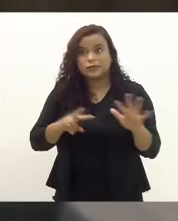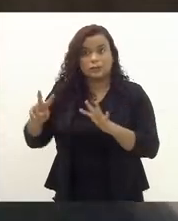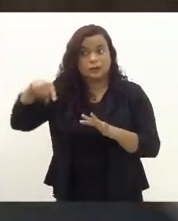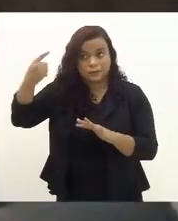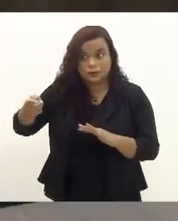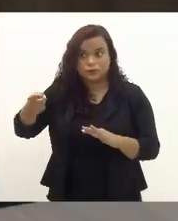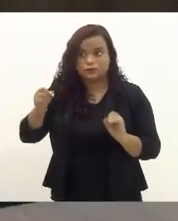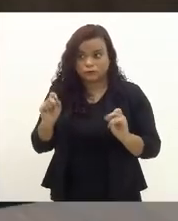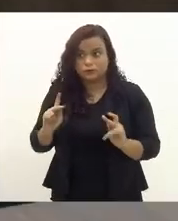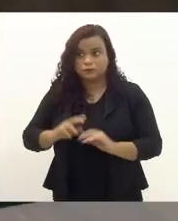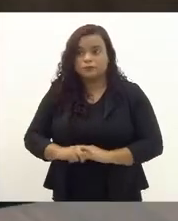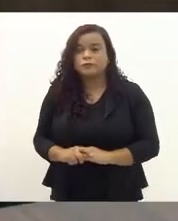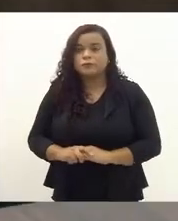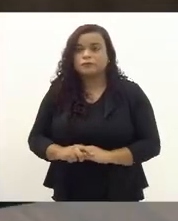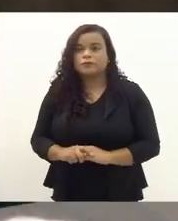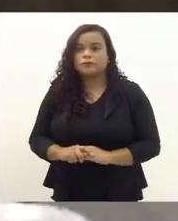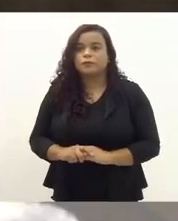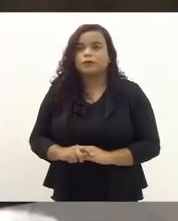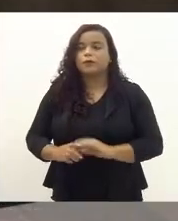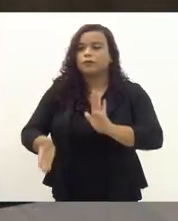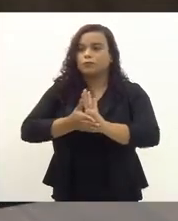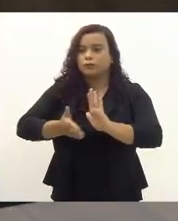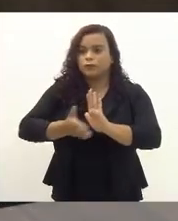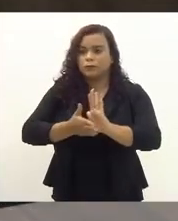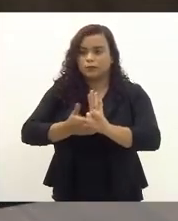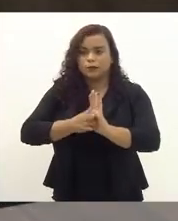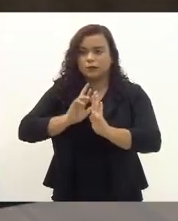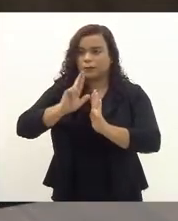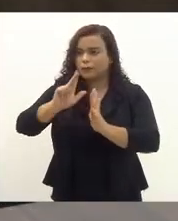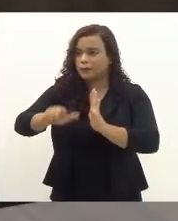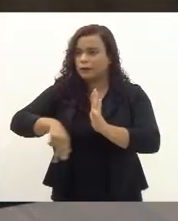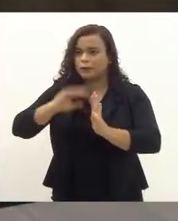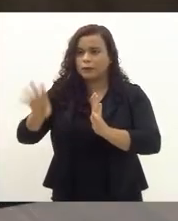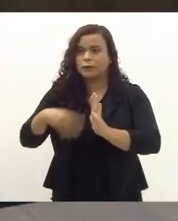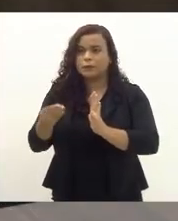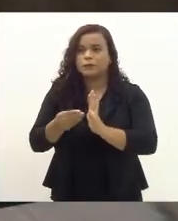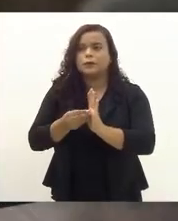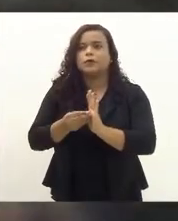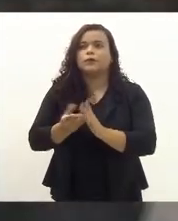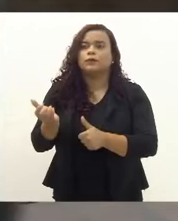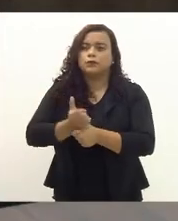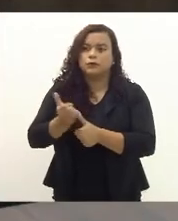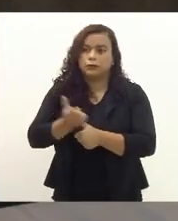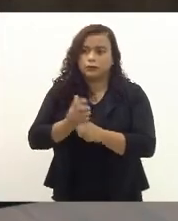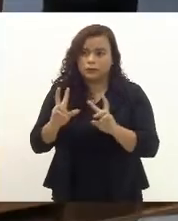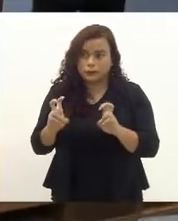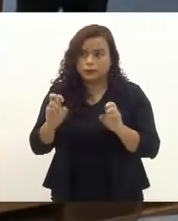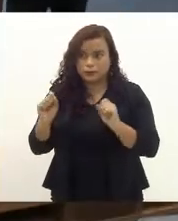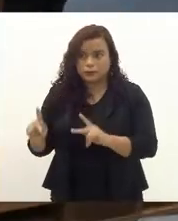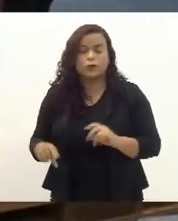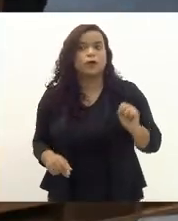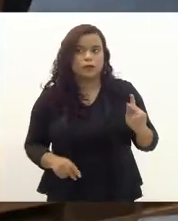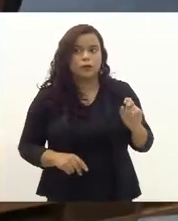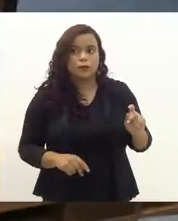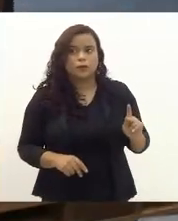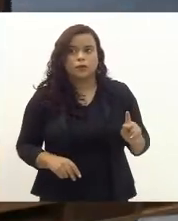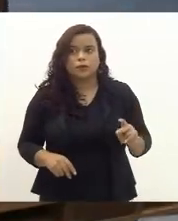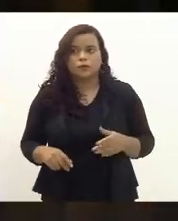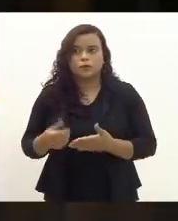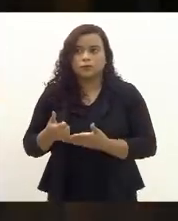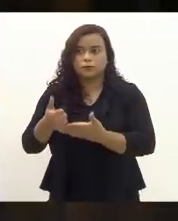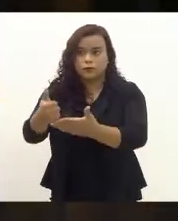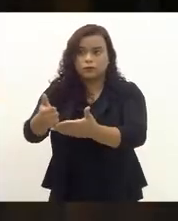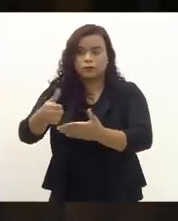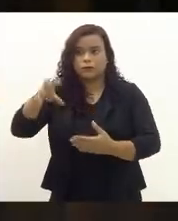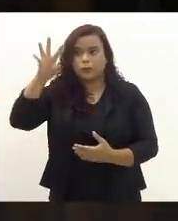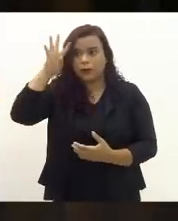semana que vem com as propostas de substitutivo ok aqui Deputado está